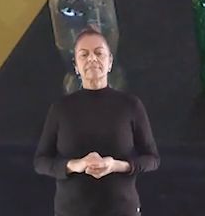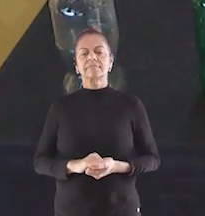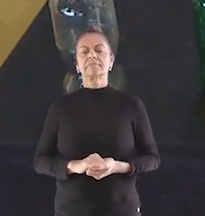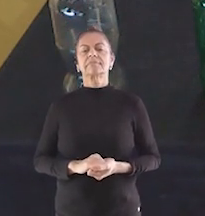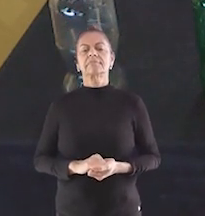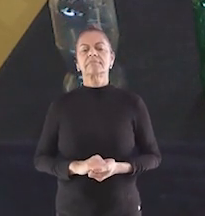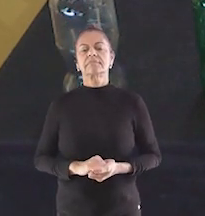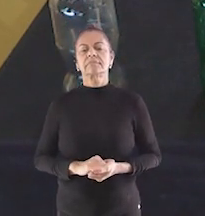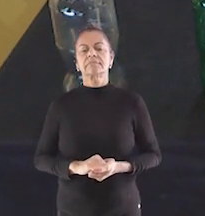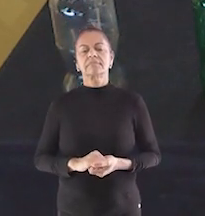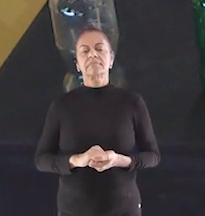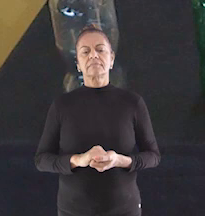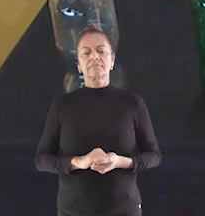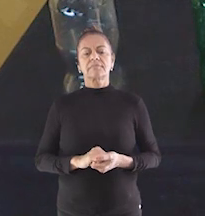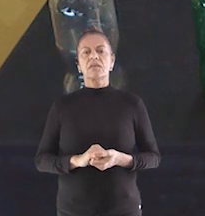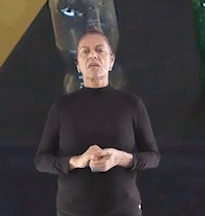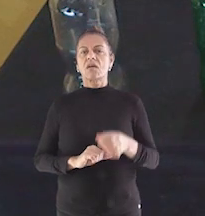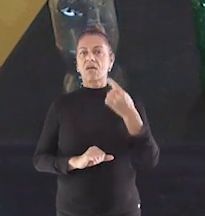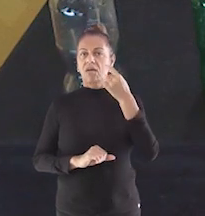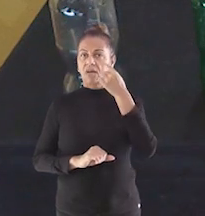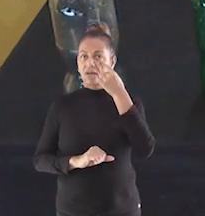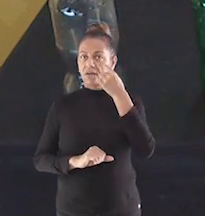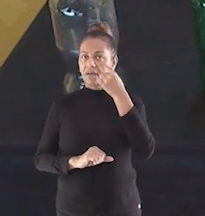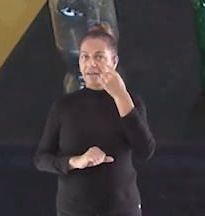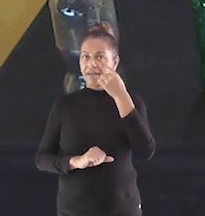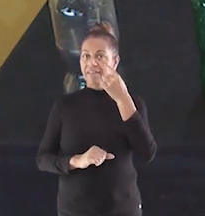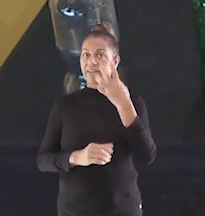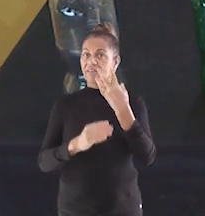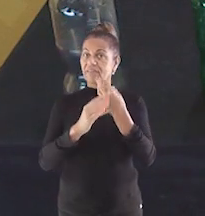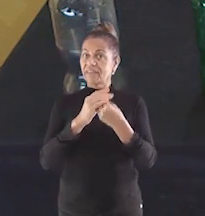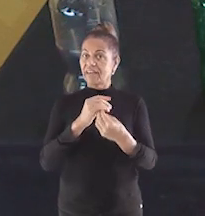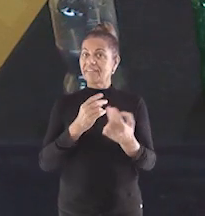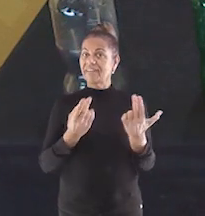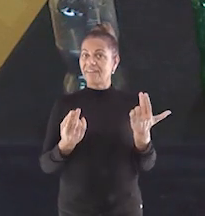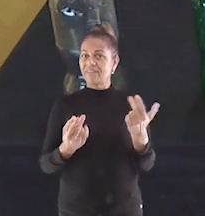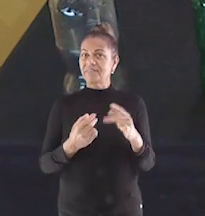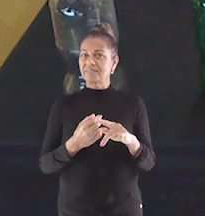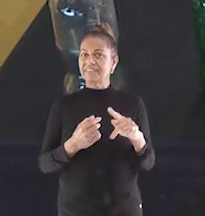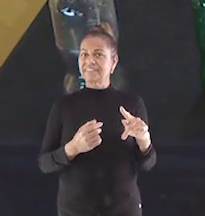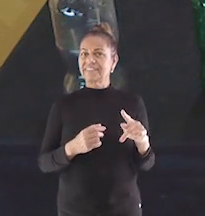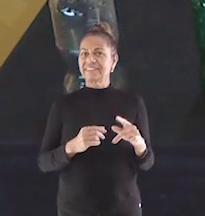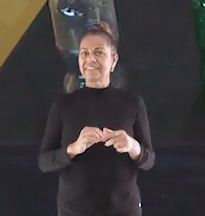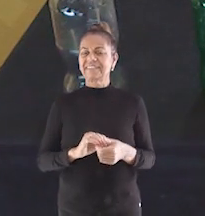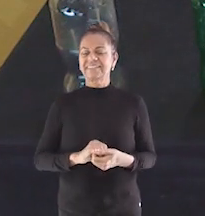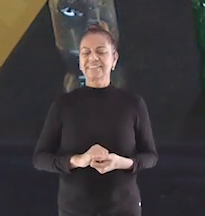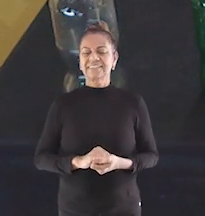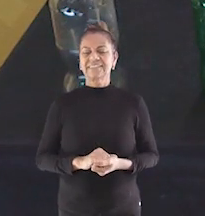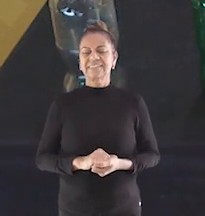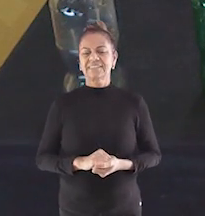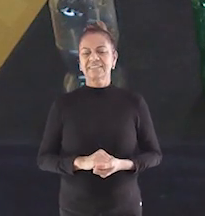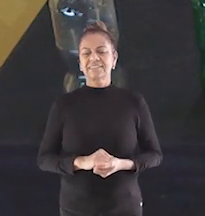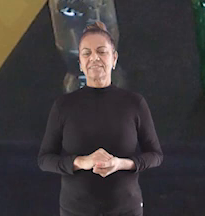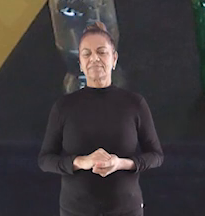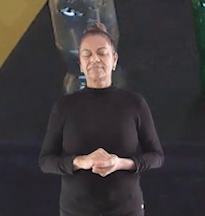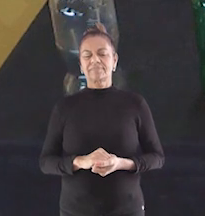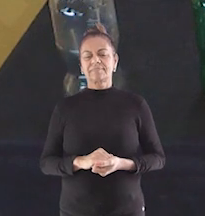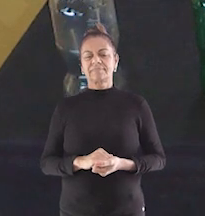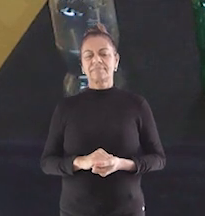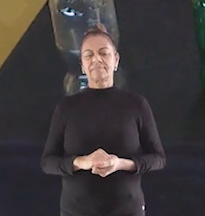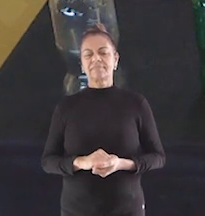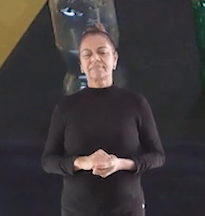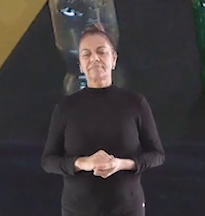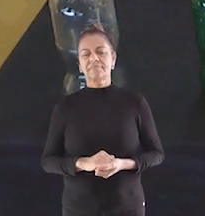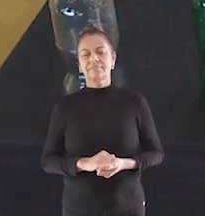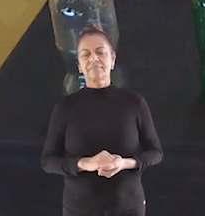vai abrindo assim a massinha ou a argila com a própria mão e vai colando nas laterais do vulcão,